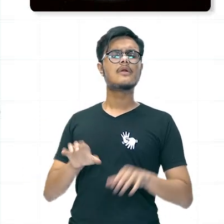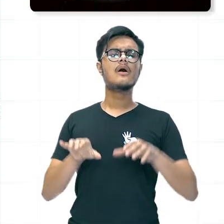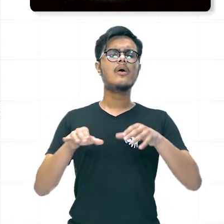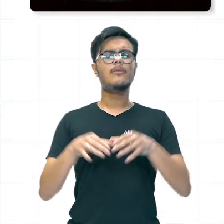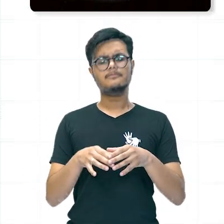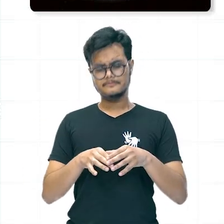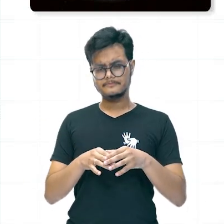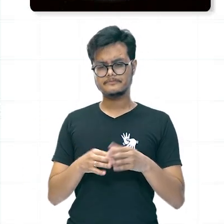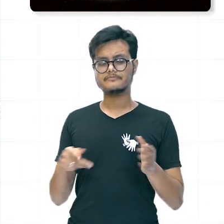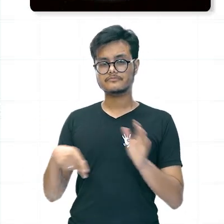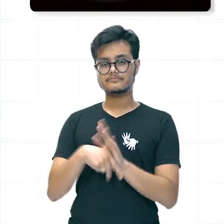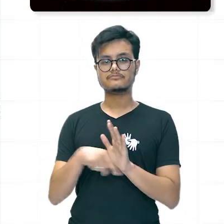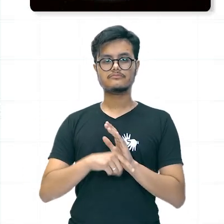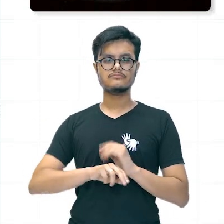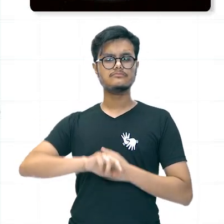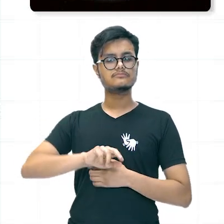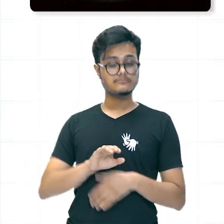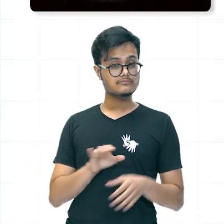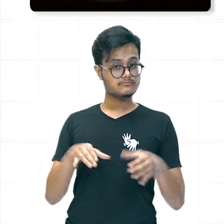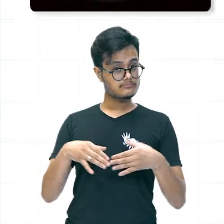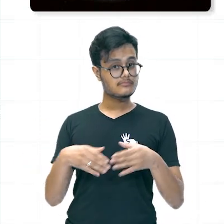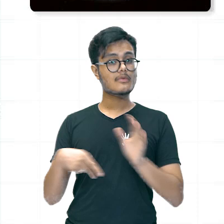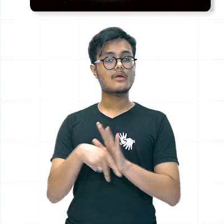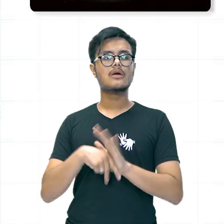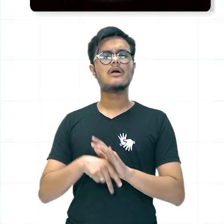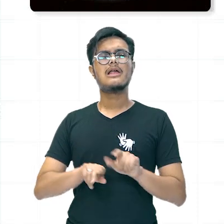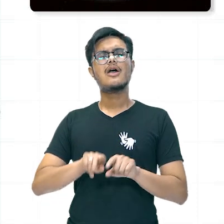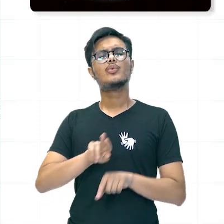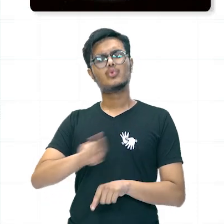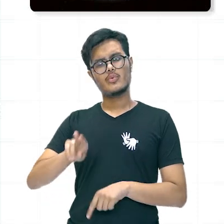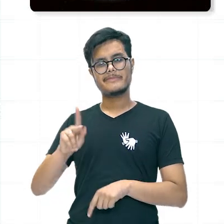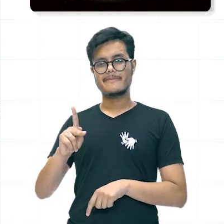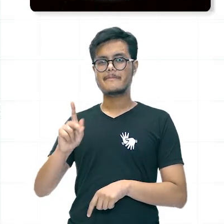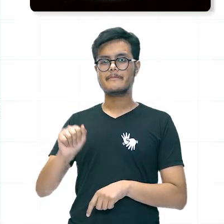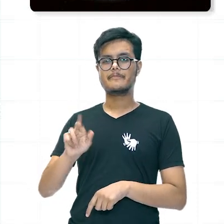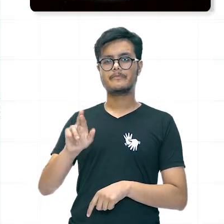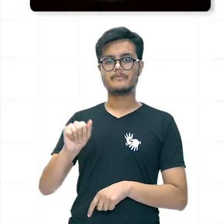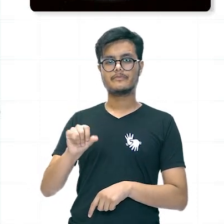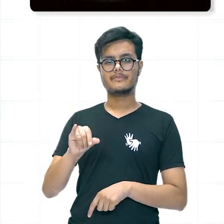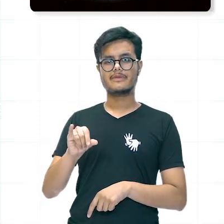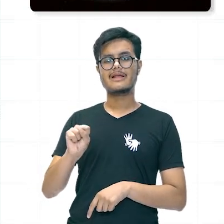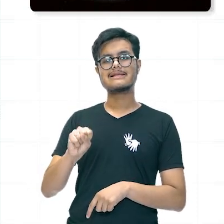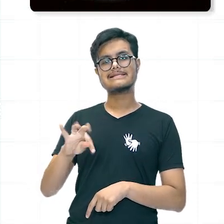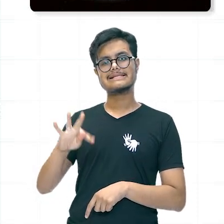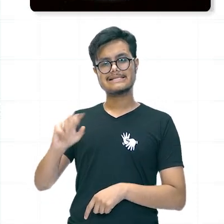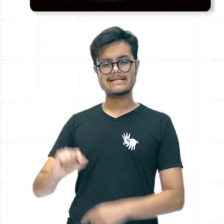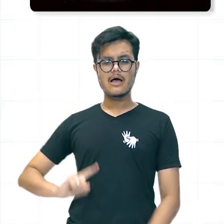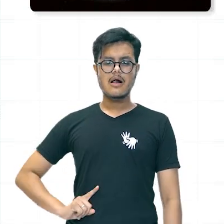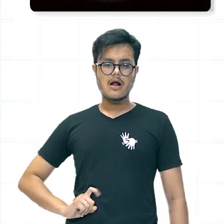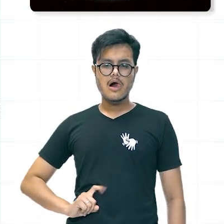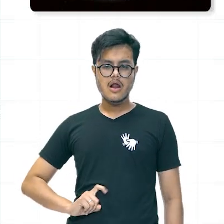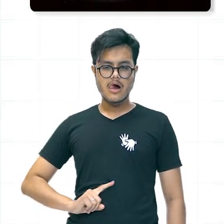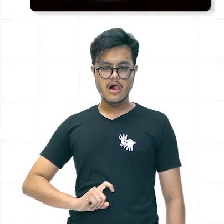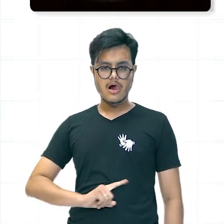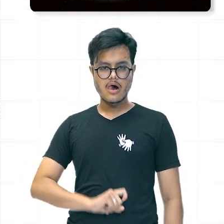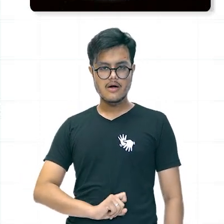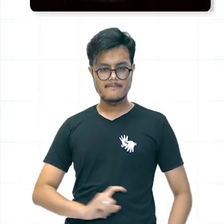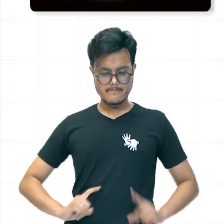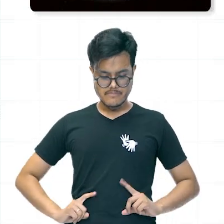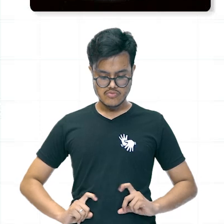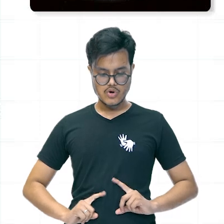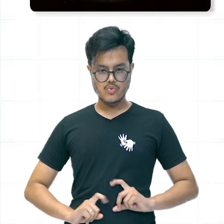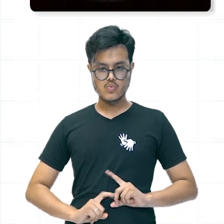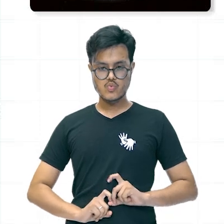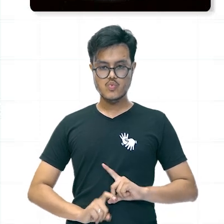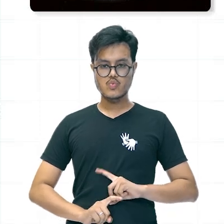é representante, né, são representantes da classe de parasitas, dentro das quais as tênias, também conhecidas como solitárias. Elas